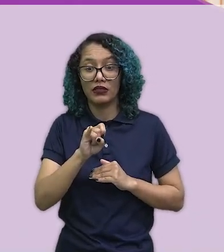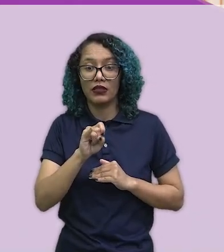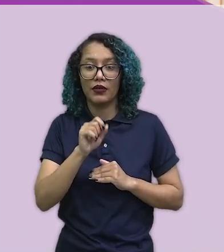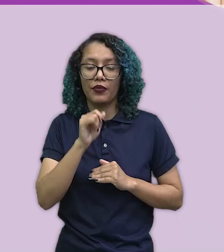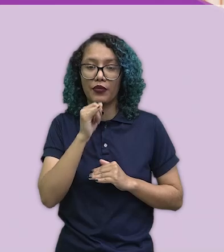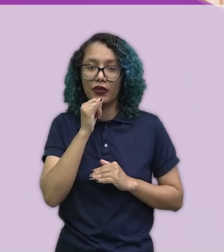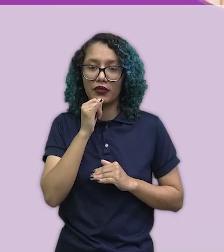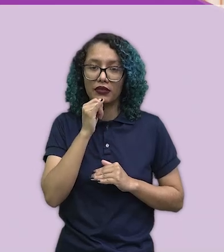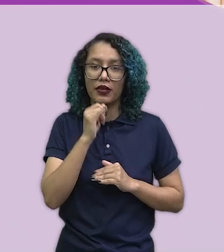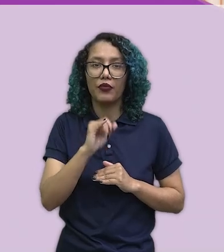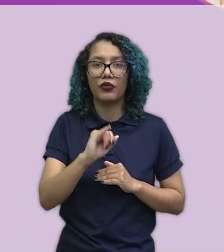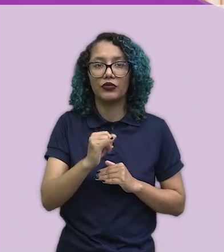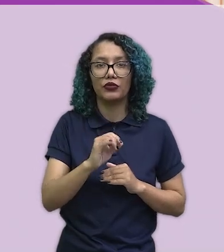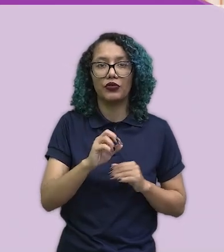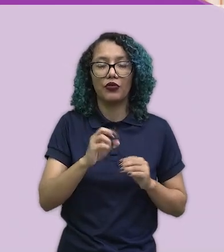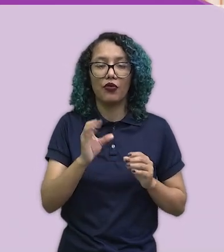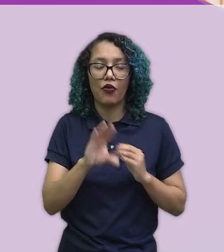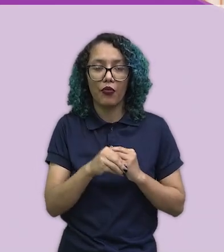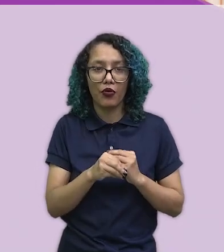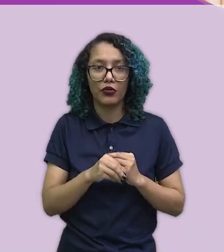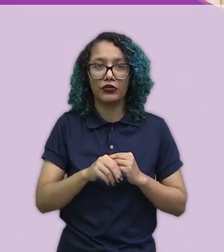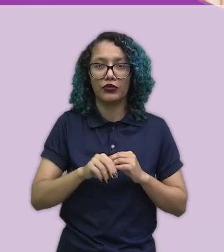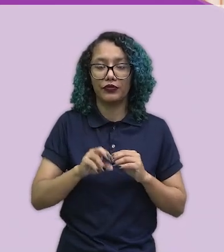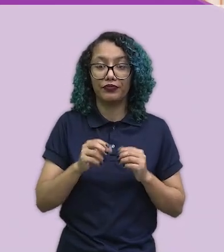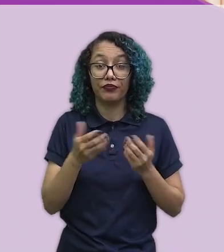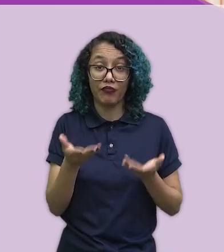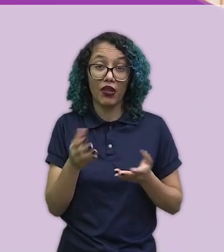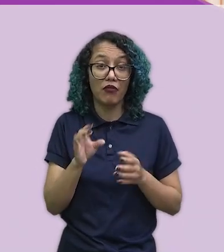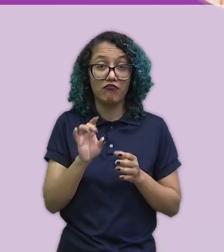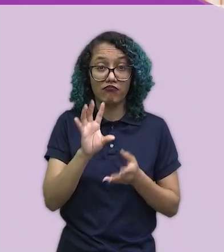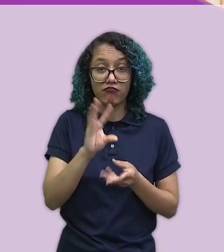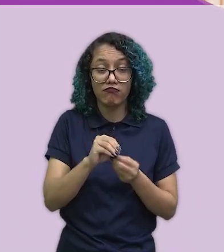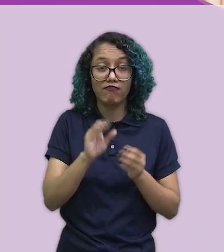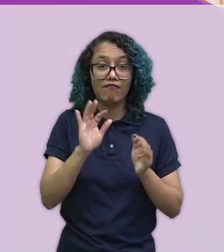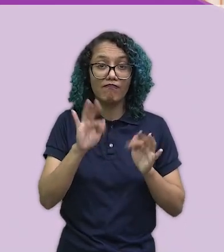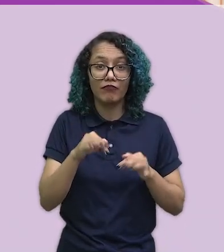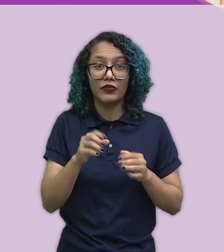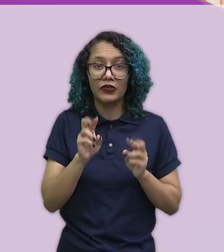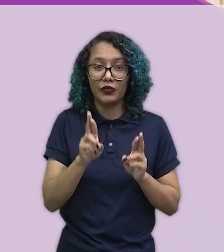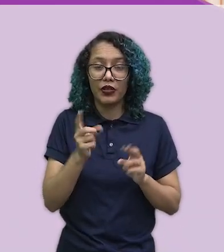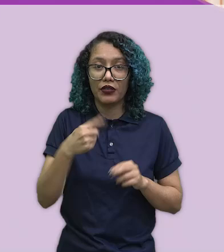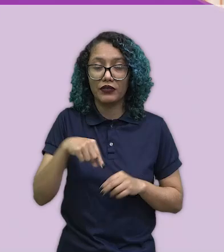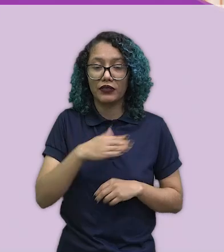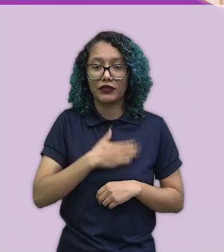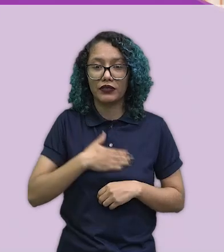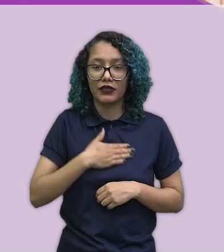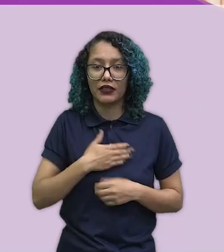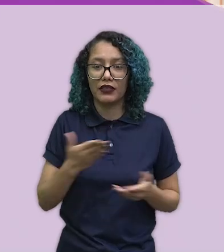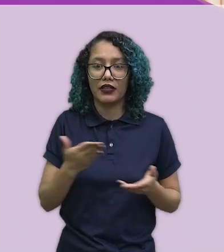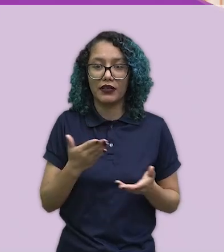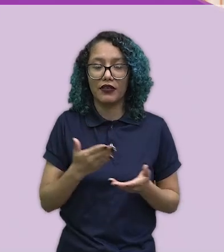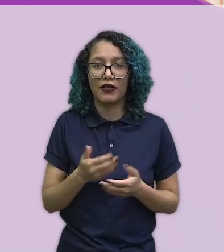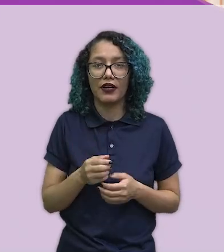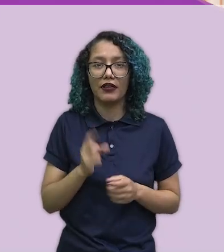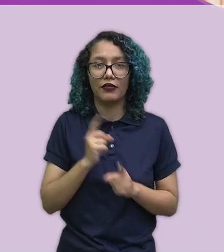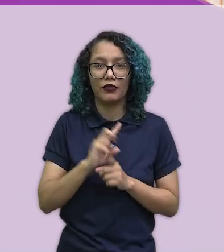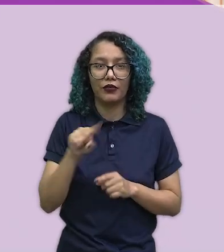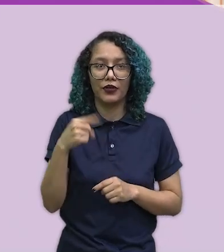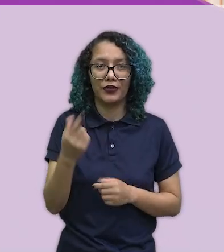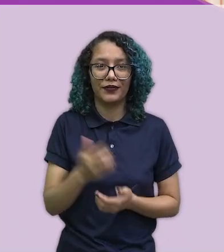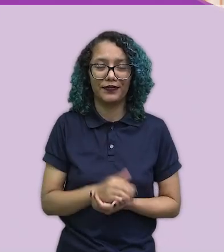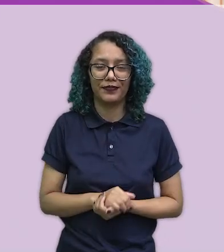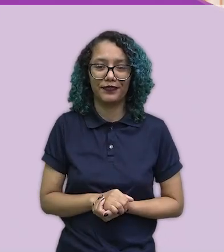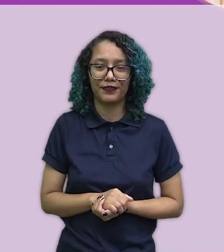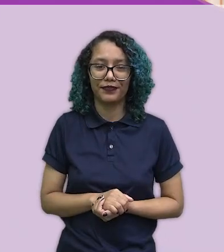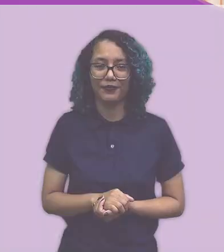a juros compostos. Tudo bem? Era isso que eu tinha para trazer para você nessa revisão. Espero que vocês tenham gostado da aula e vou aguardar vocês em um próximo momento.